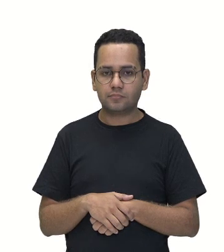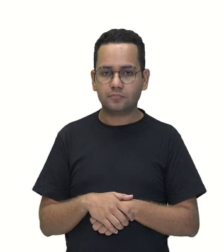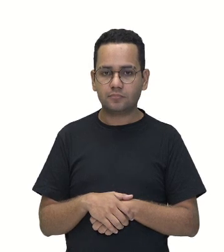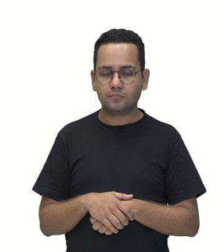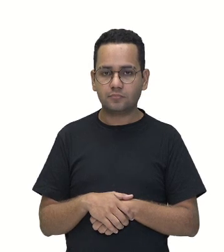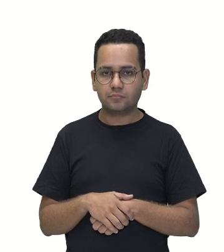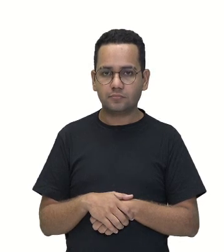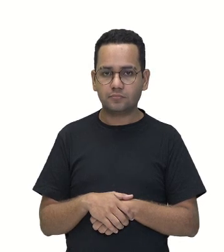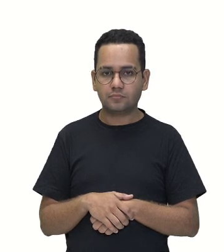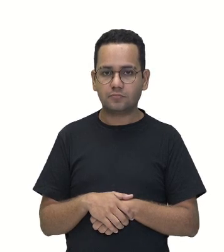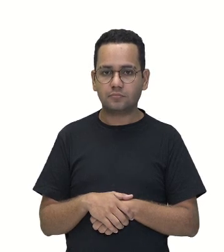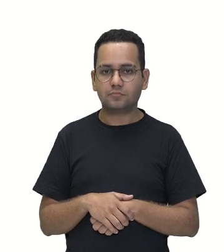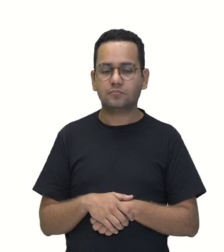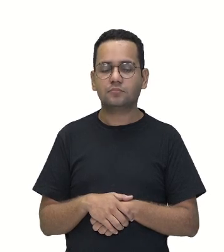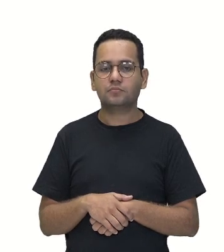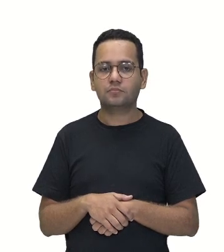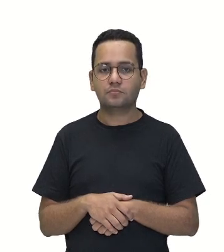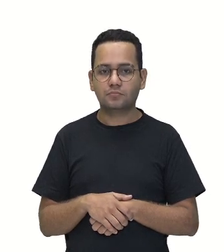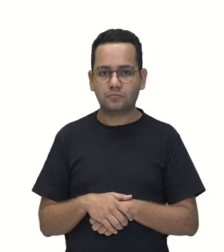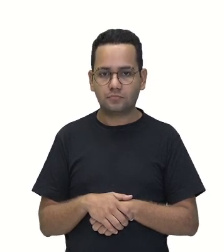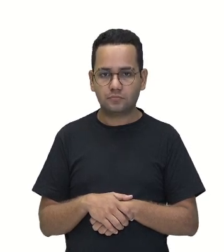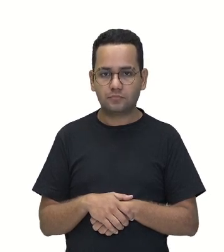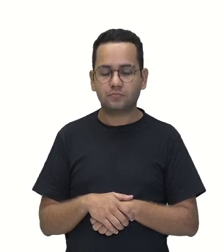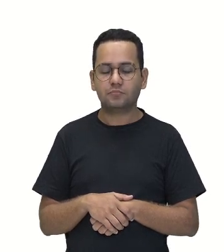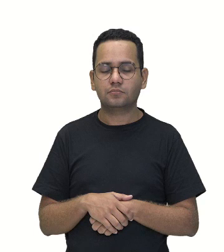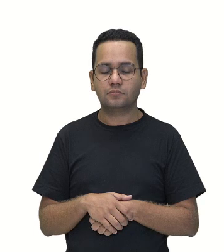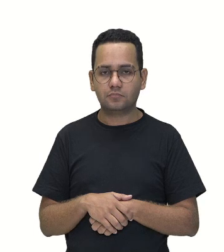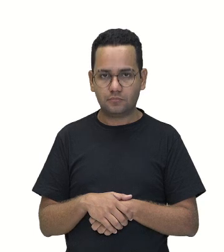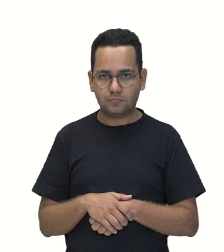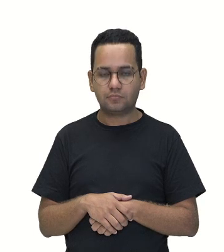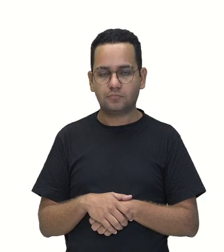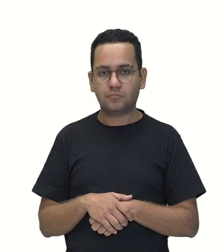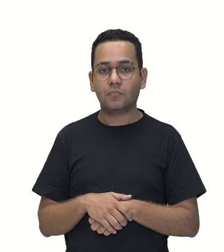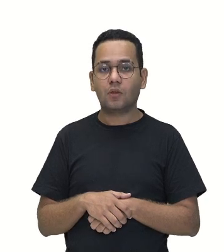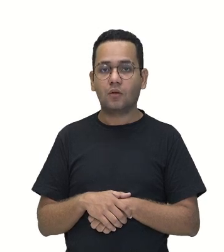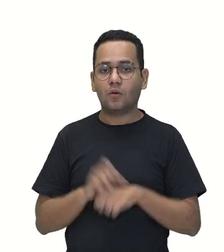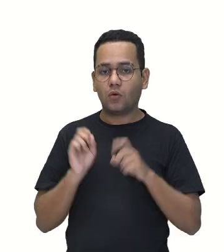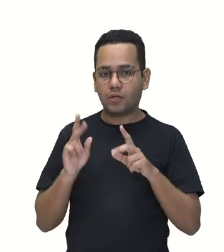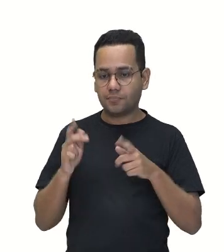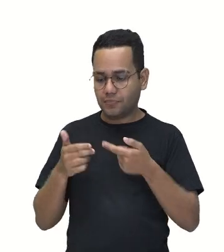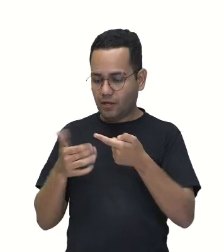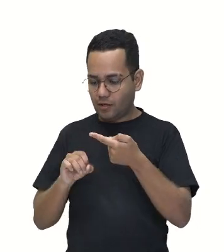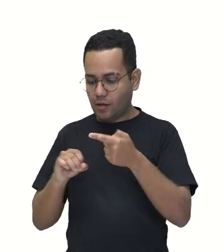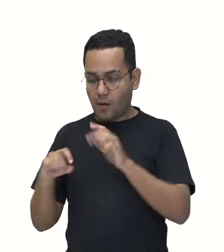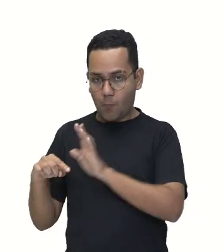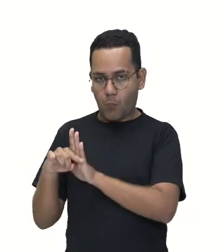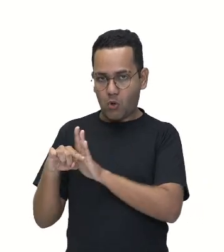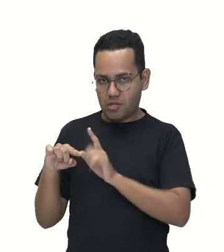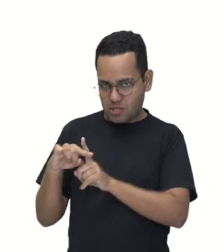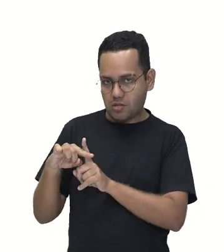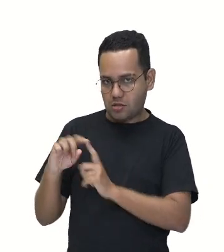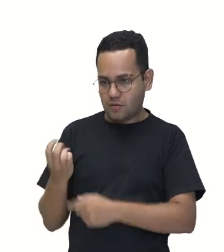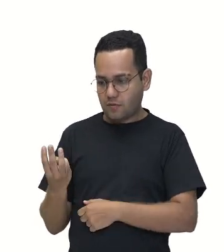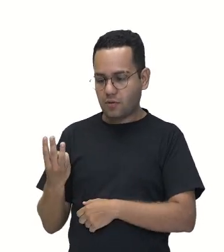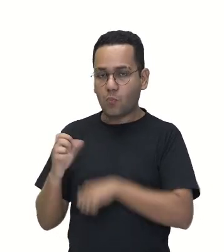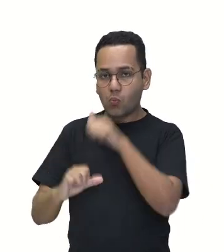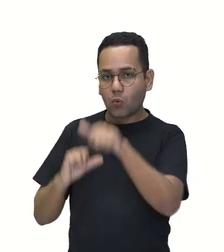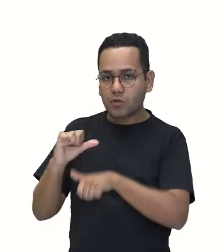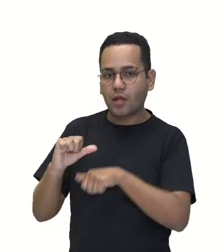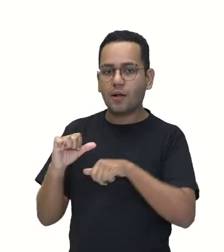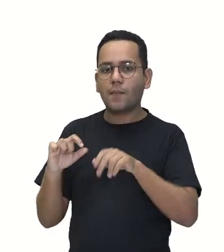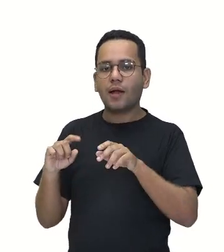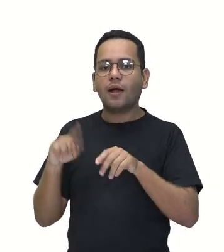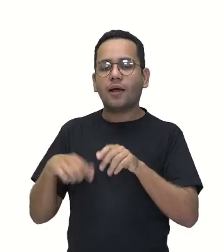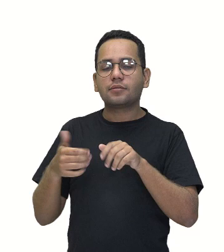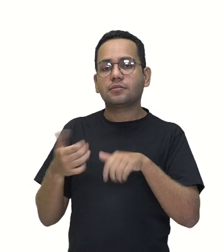expoente negativo pra gente poder igualar as bases Então olha como é que vai ficar 10 elev x - 9